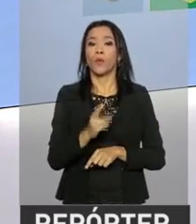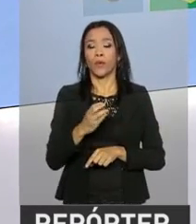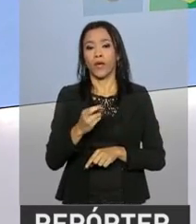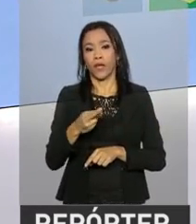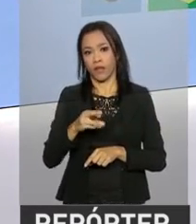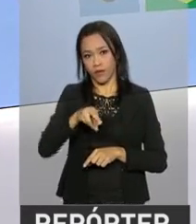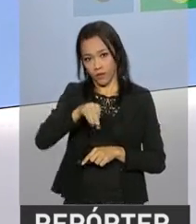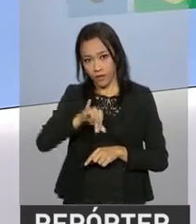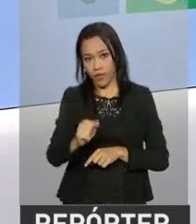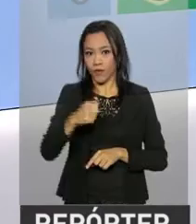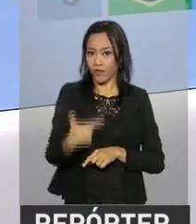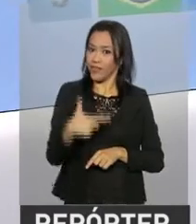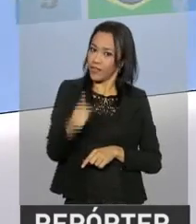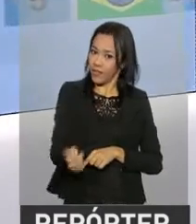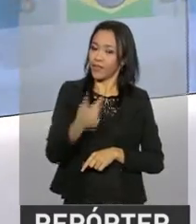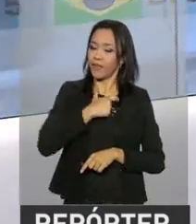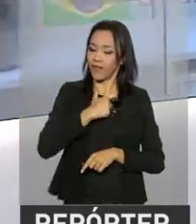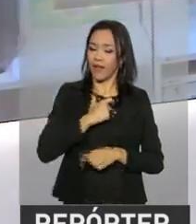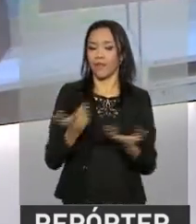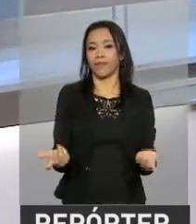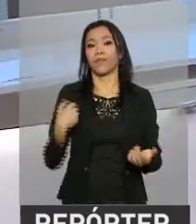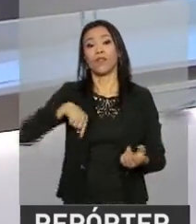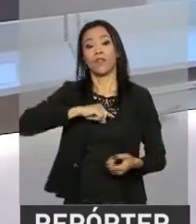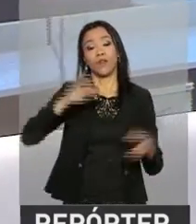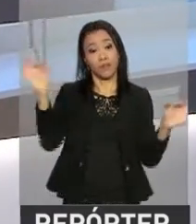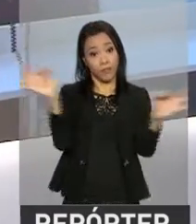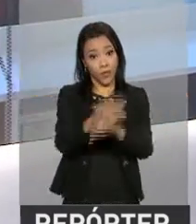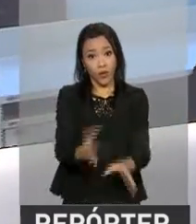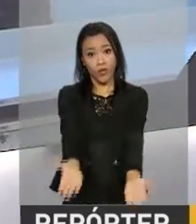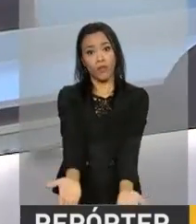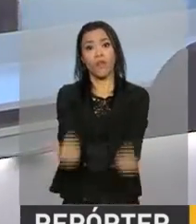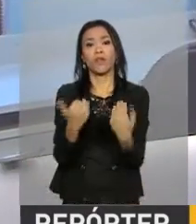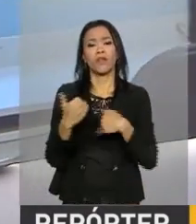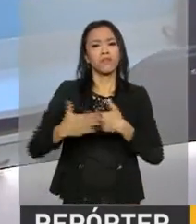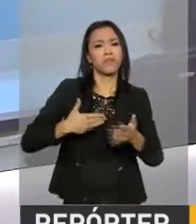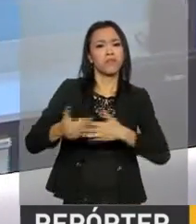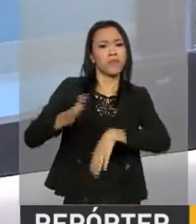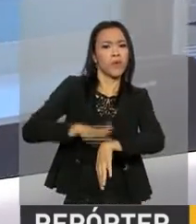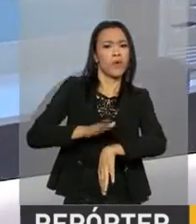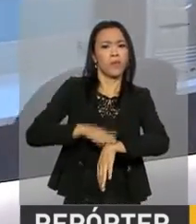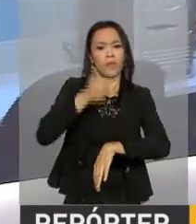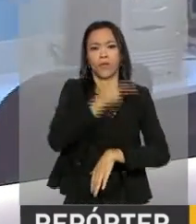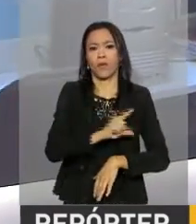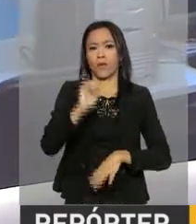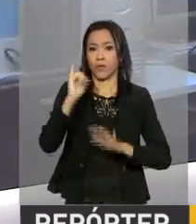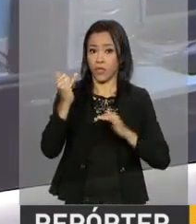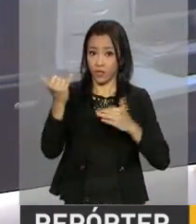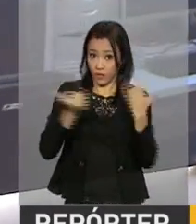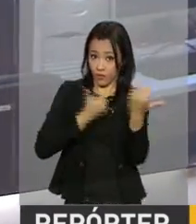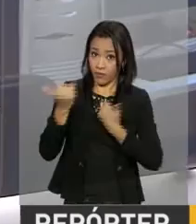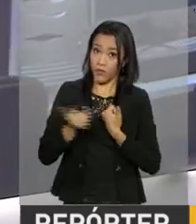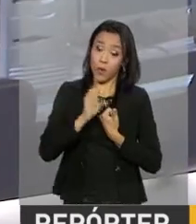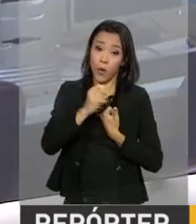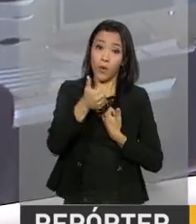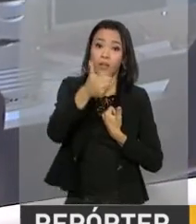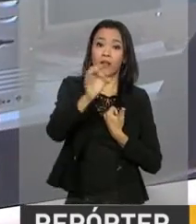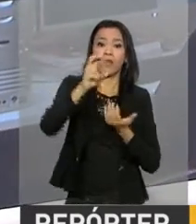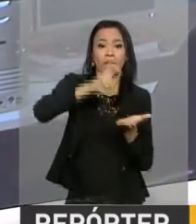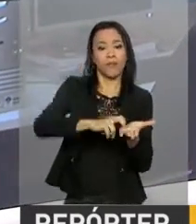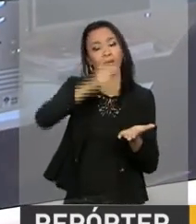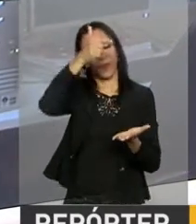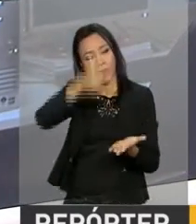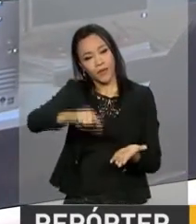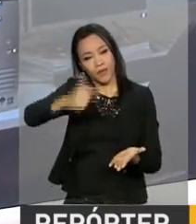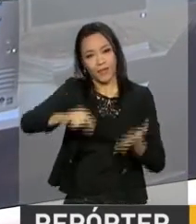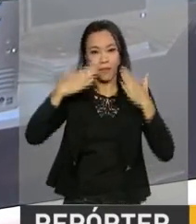27 medalhas bom e nós ficamos por aqui podemos voltar a qualquer momento com outras informações Ou as 10 horas da manhã na